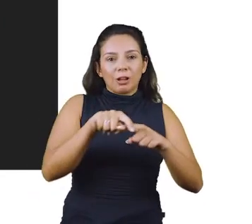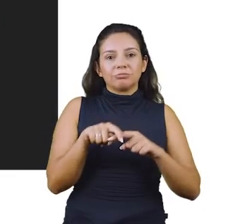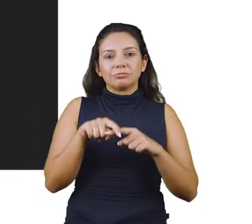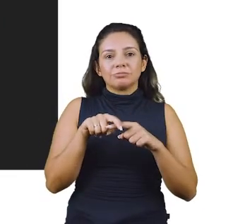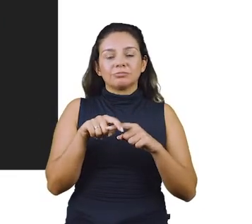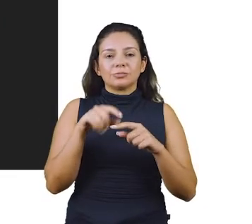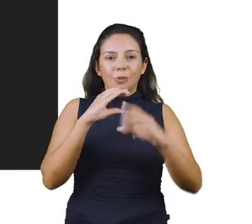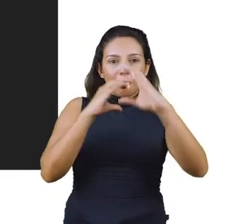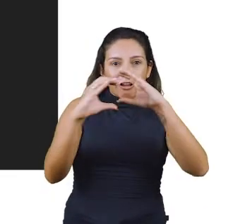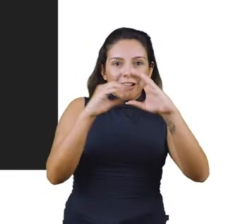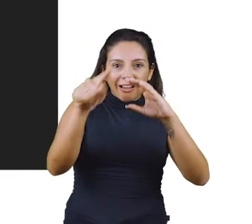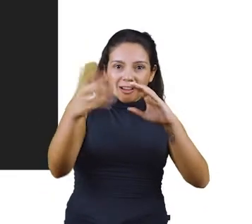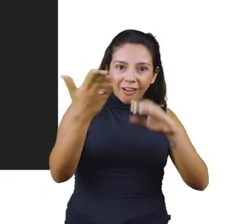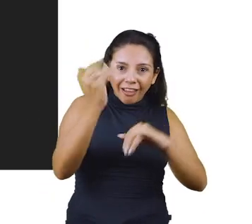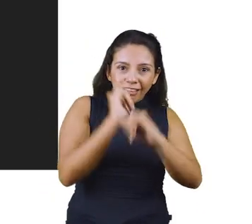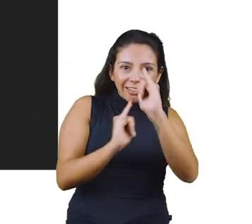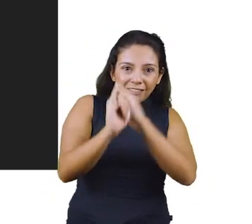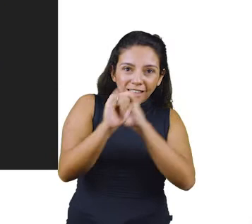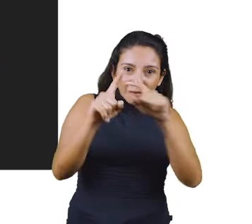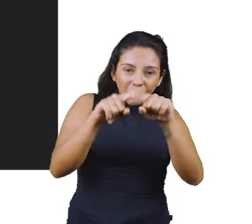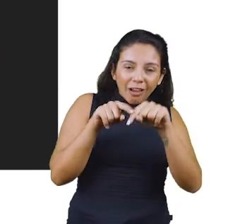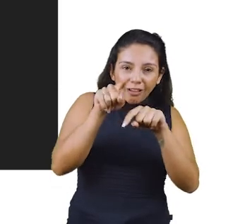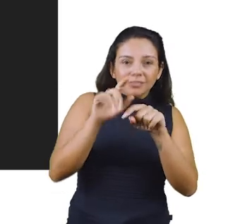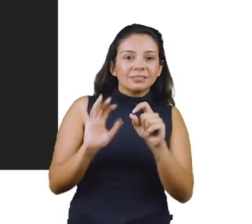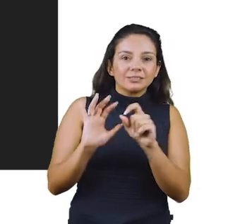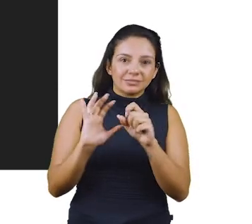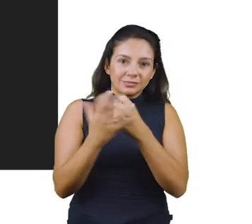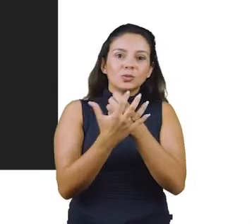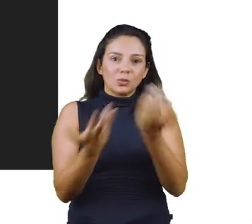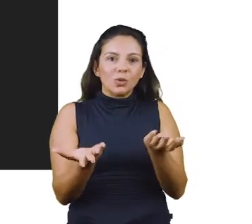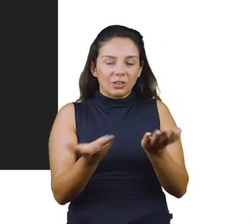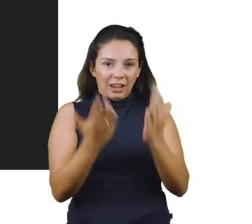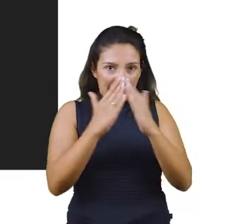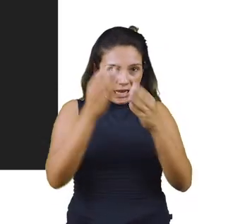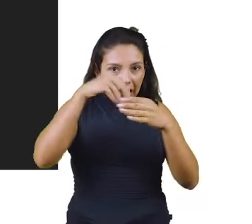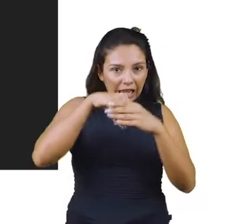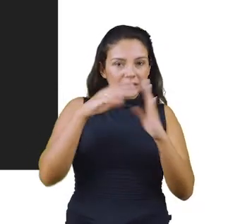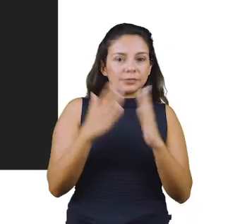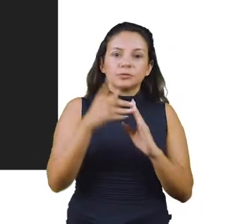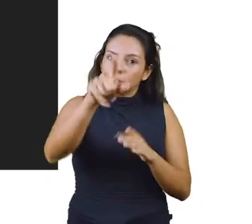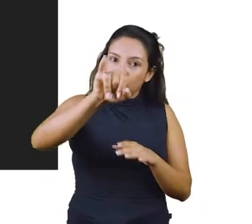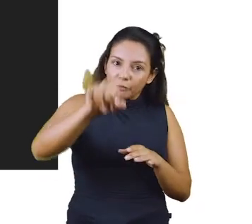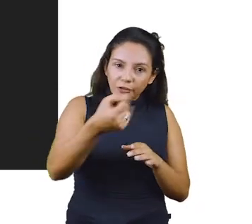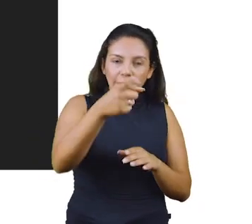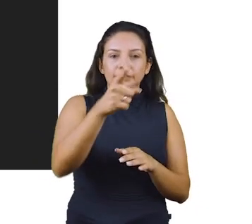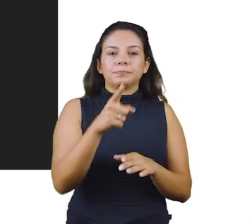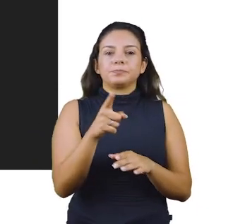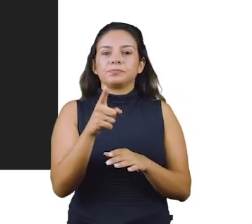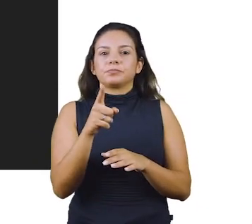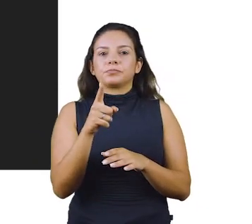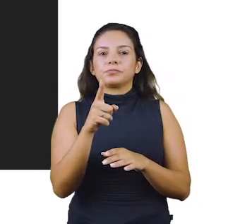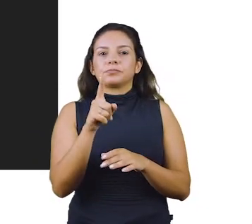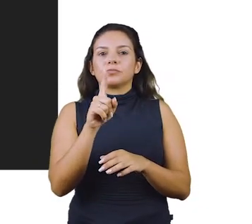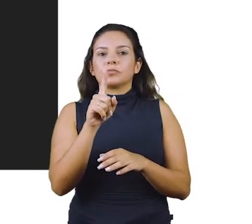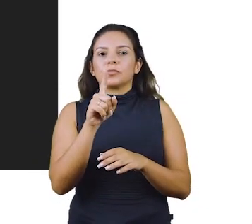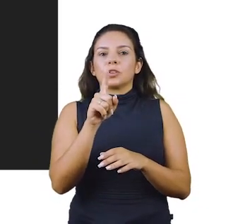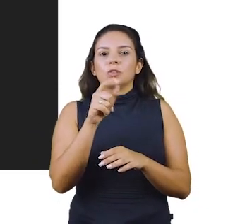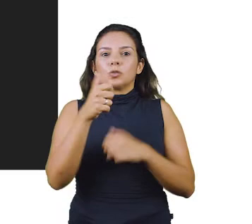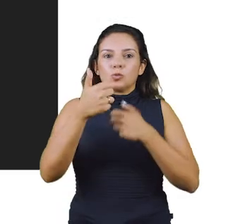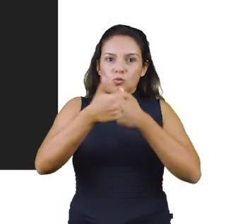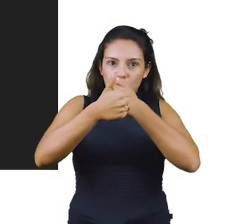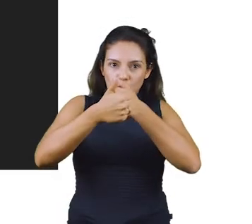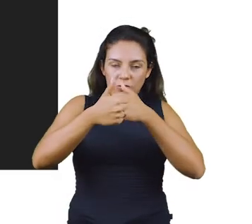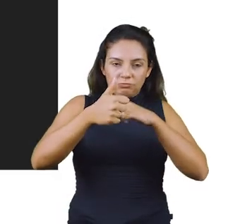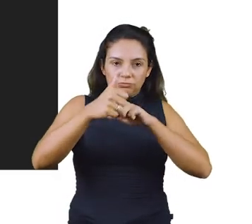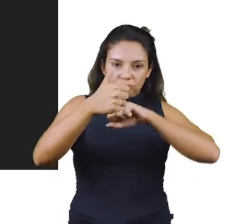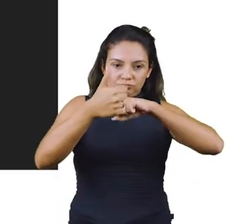Fase de comunicação virtual que a pandemia nos levou. Então, aproveita, curta a nossa página, nosso canal no YouTube,